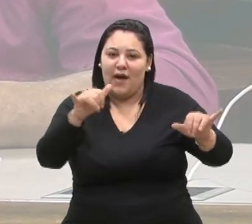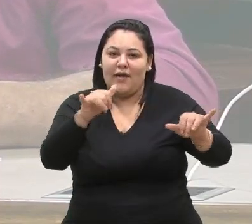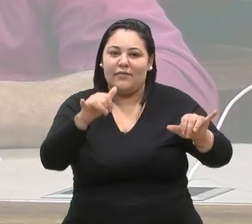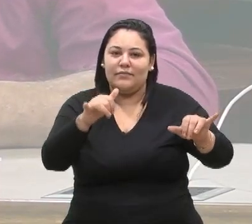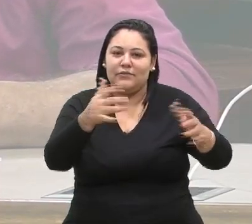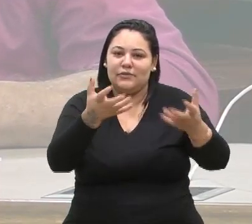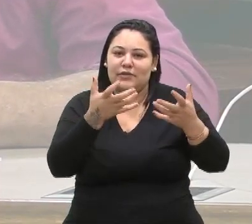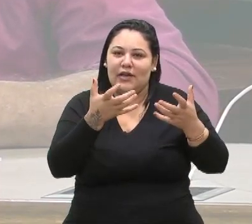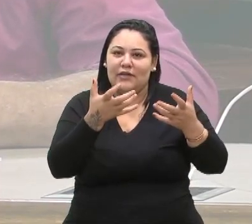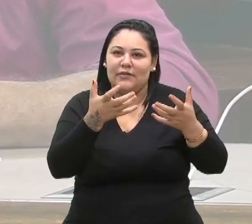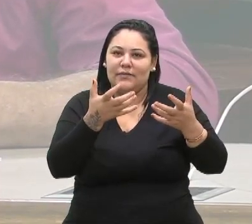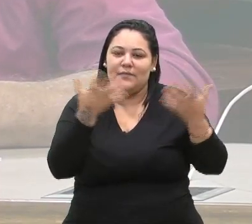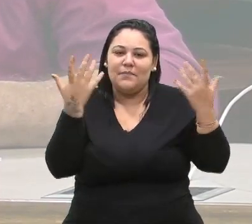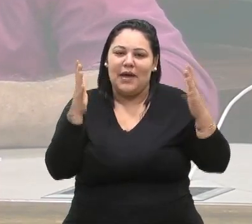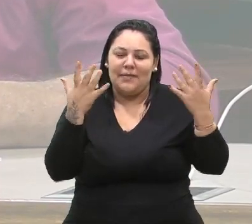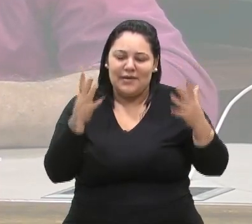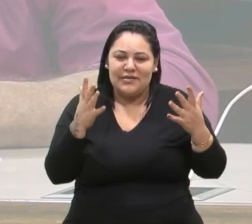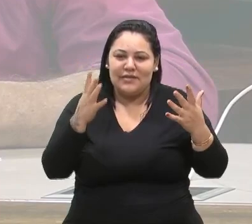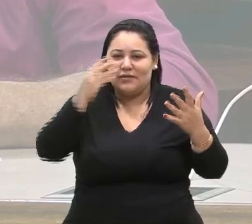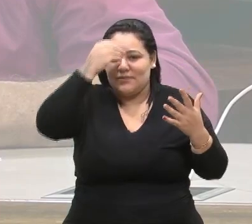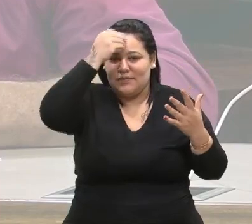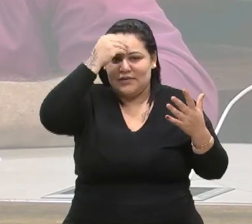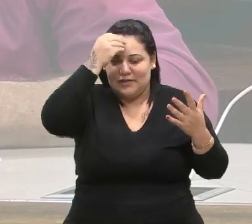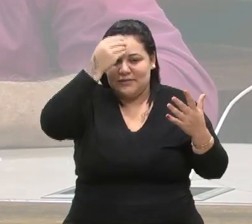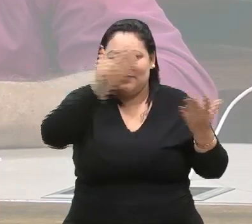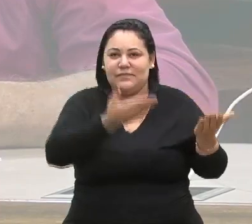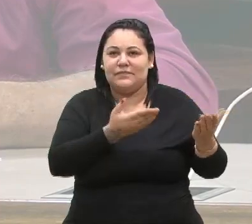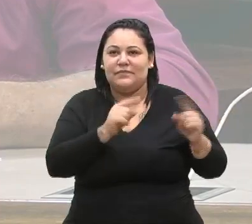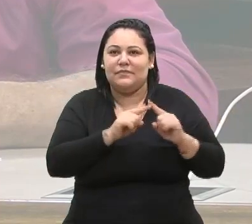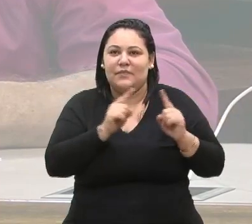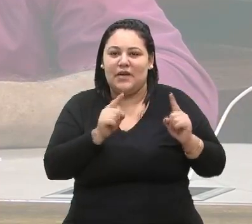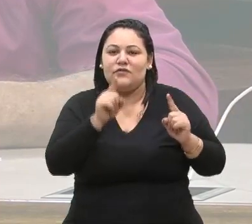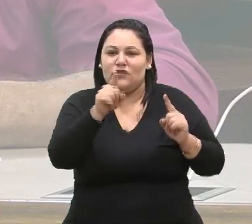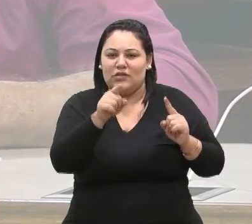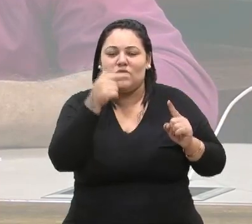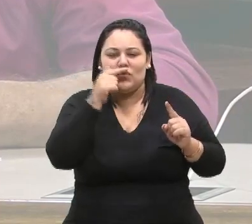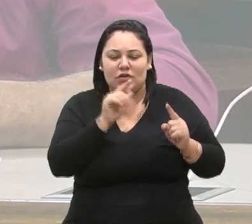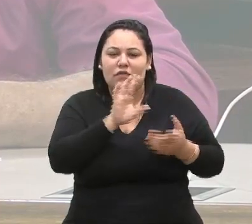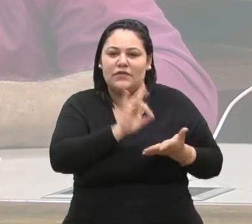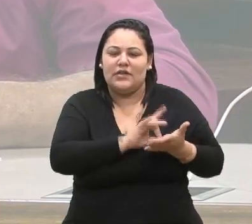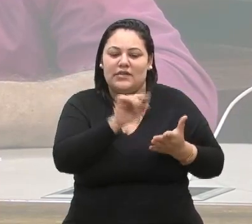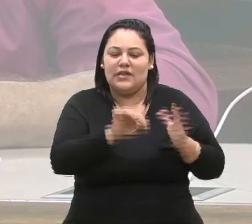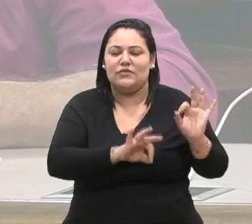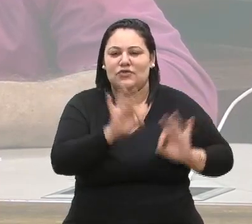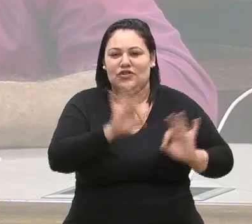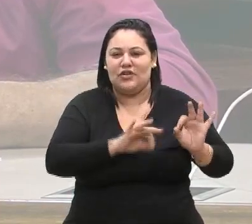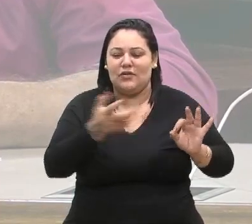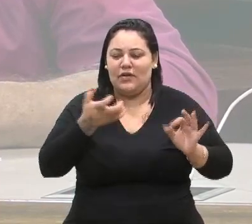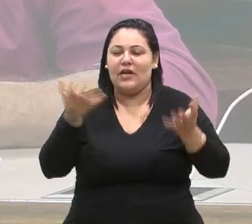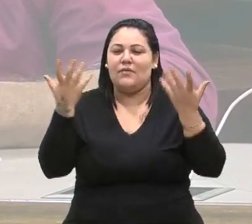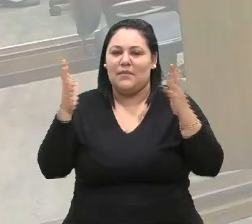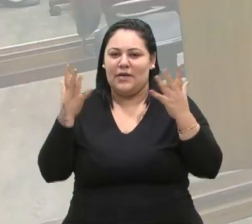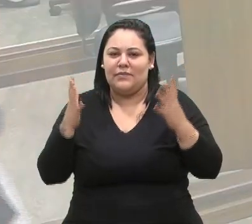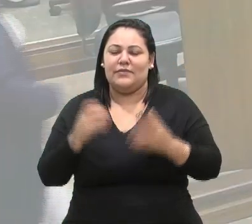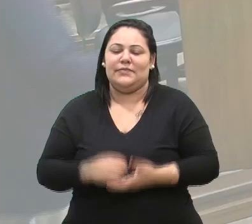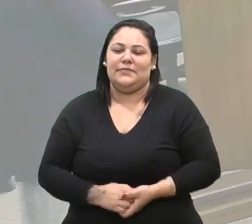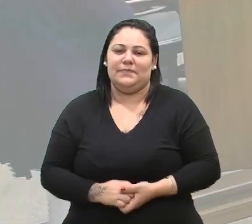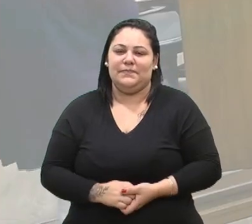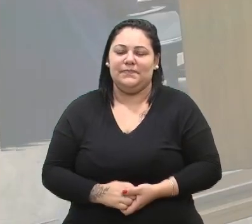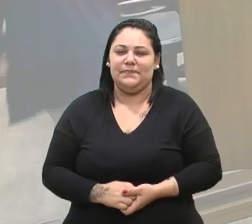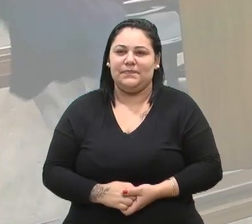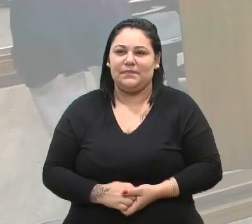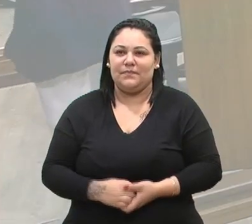o pai e padrinho. Muitos poderão utilizar isso aí em campanha. Mas é o senhor, e eu quero lhe parabenizar por essa grande obra.